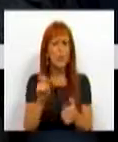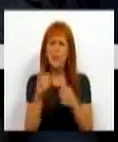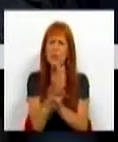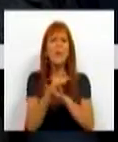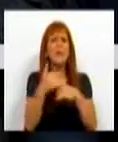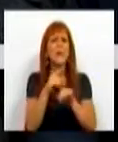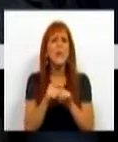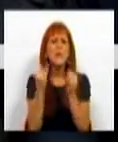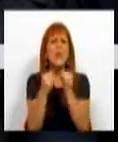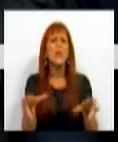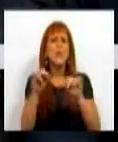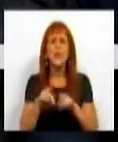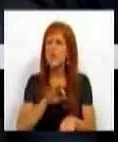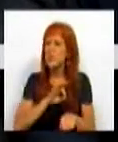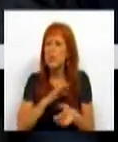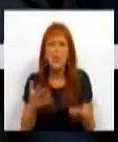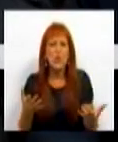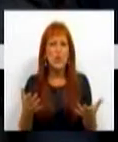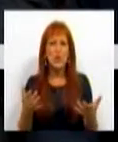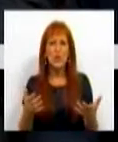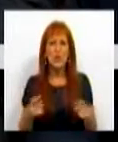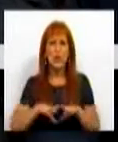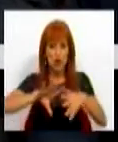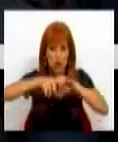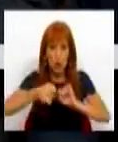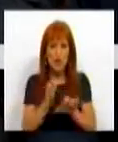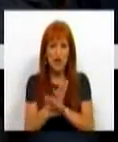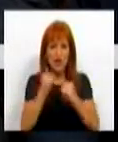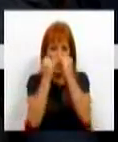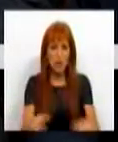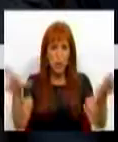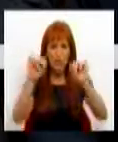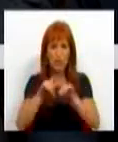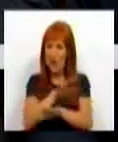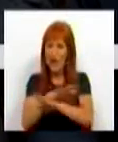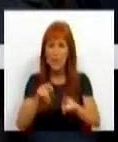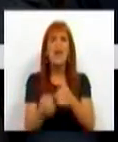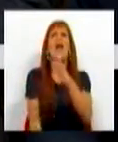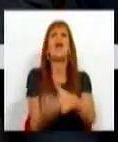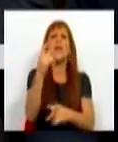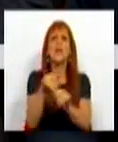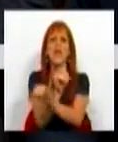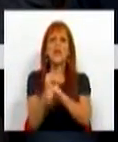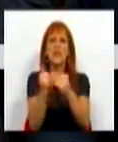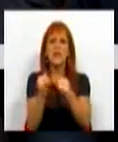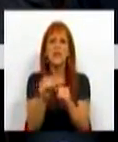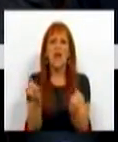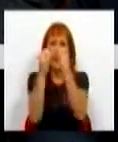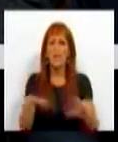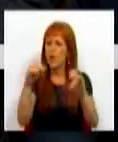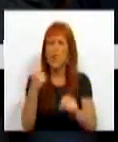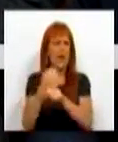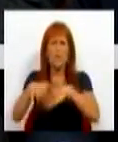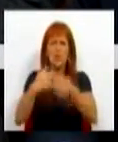Agência de Inovação. Os senhores destruíram a Agência de Inovação e acabaram por criar uma Agência de Inovação que nunca